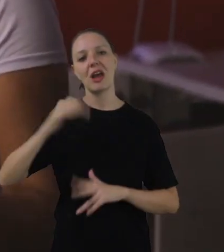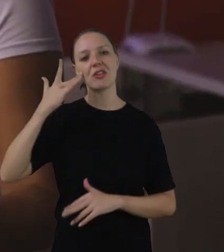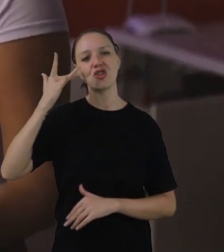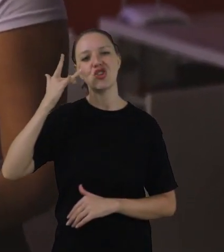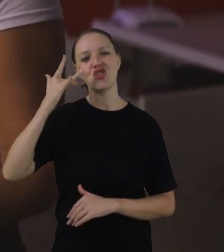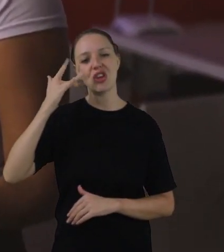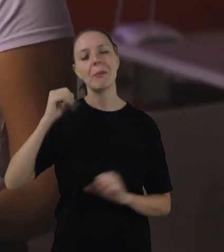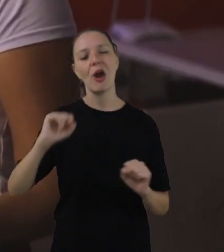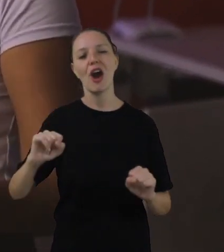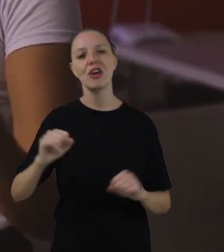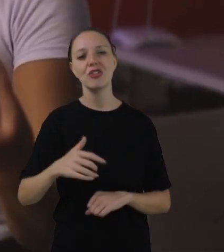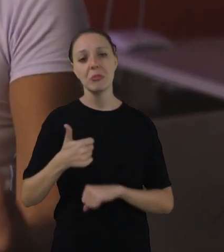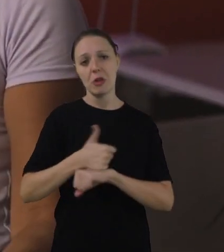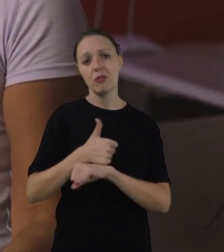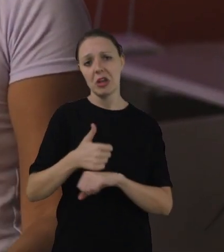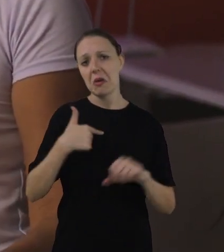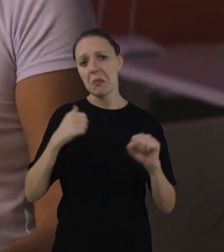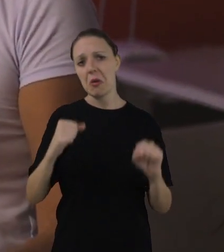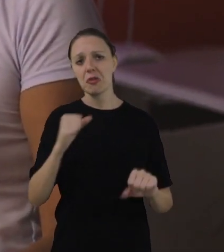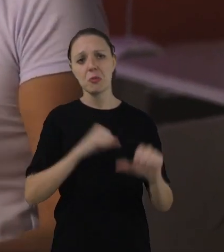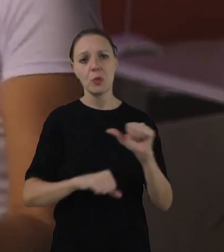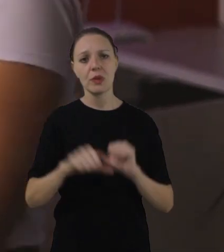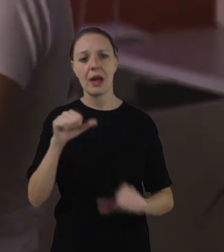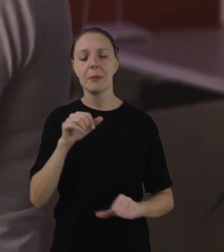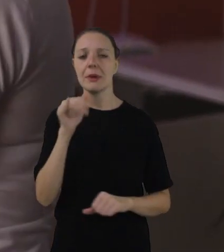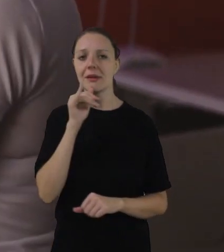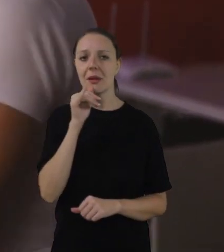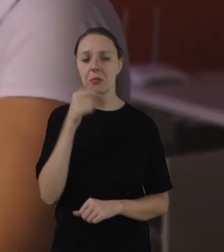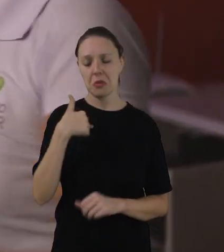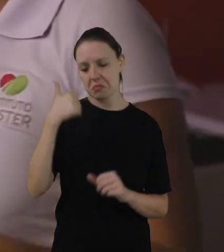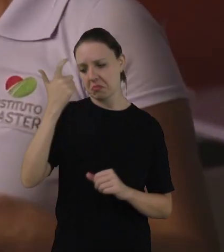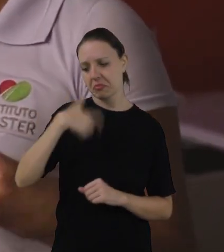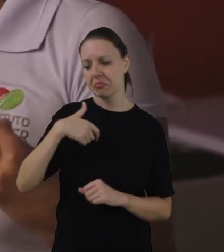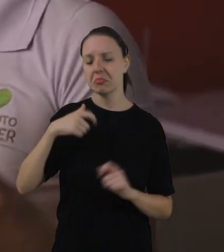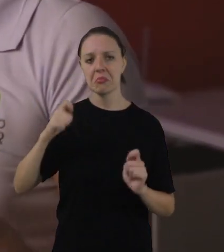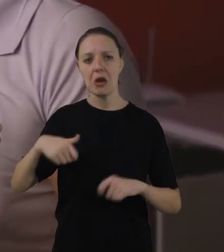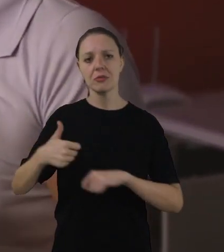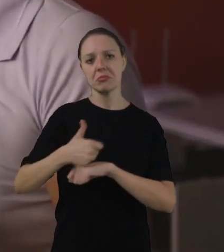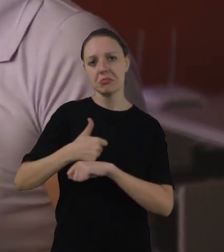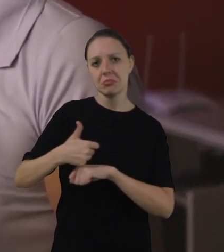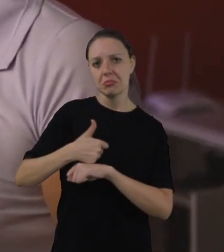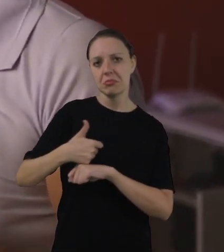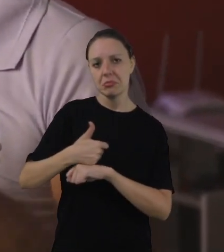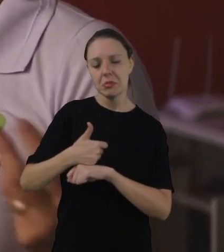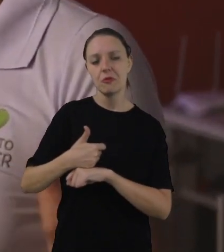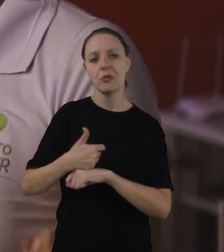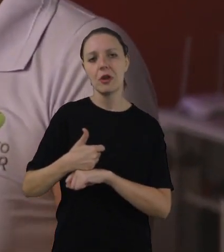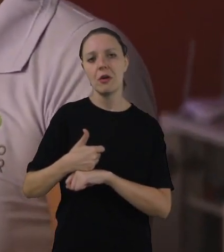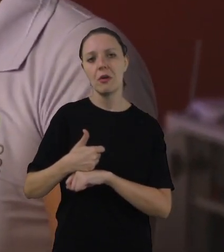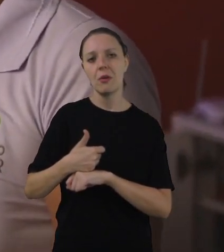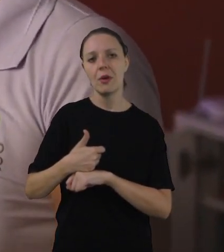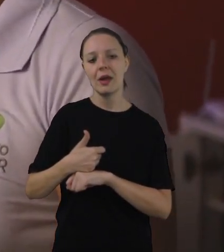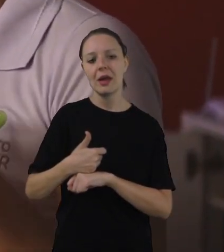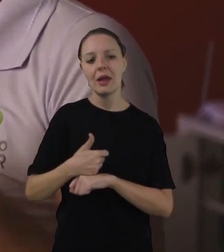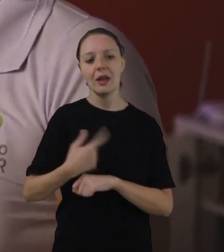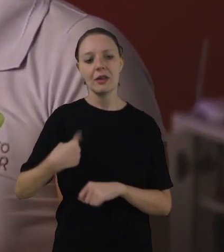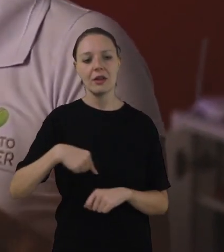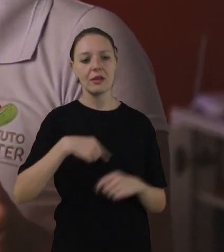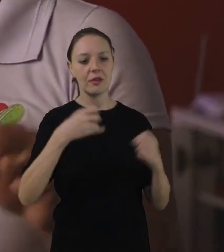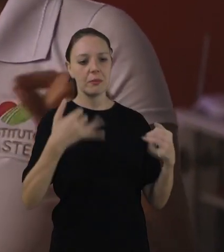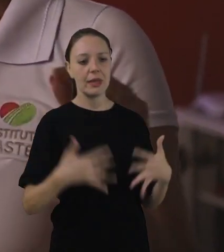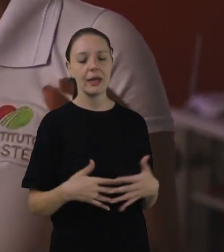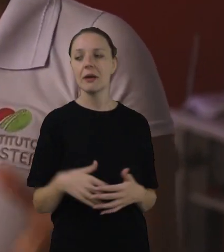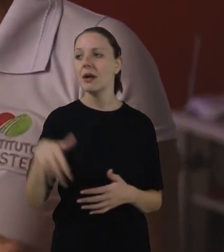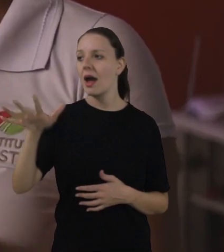Como profissional. Eu posso ser uma profissional, como pessoa. A gente fala muito do conceito de agregar no que a